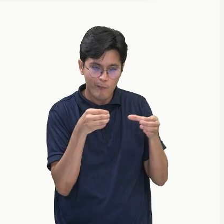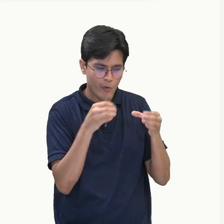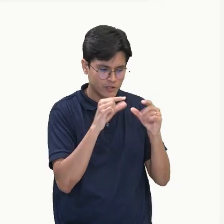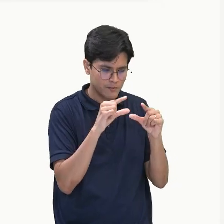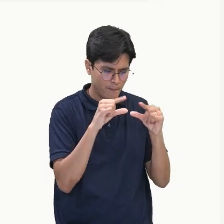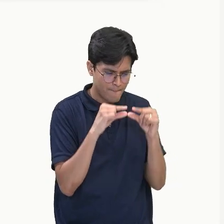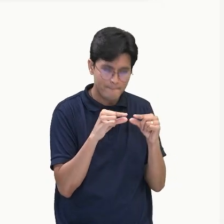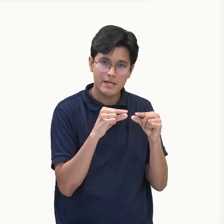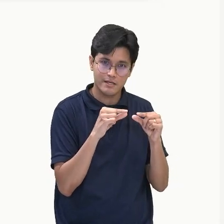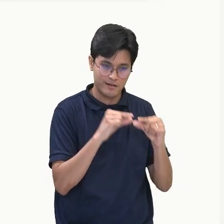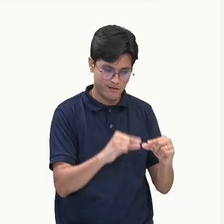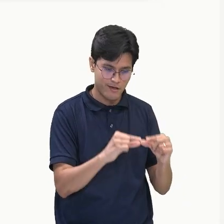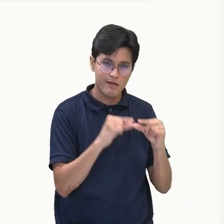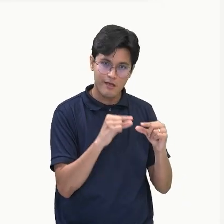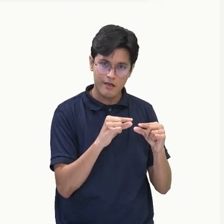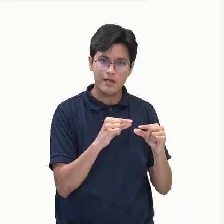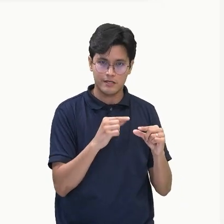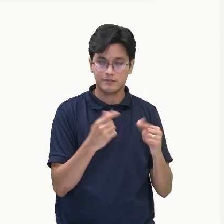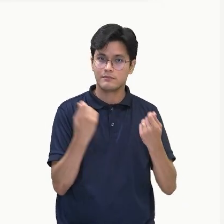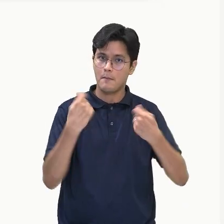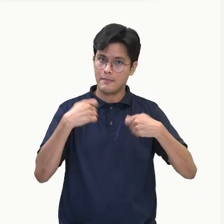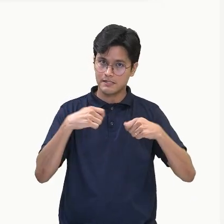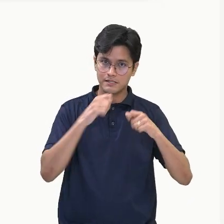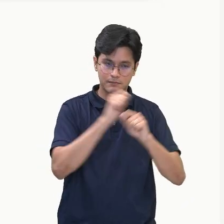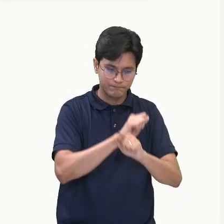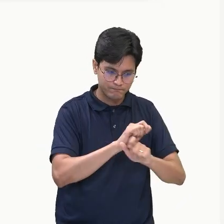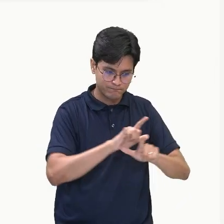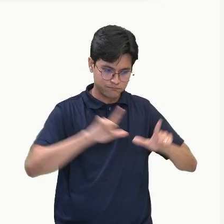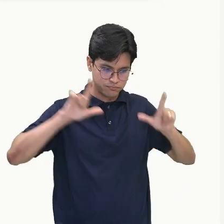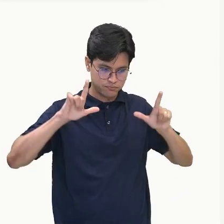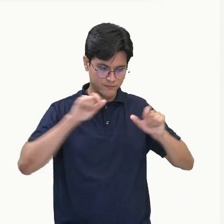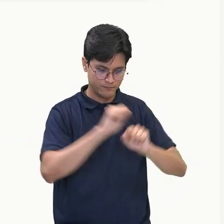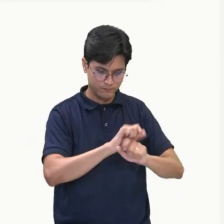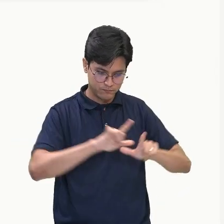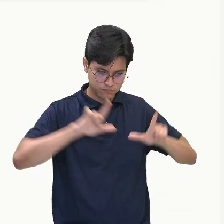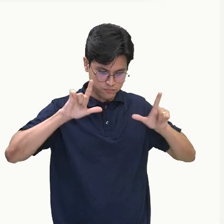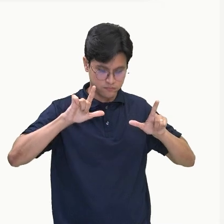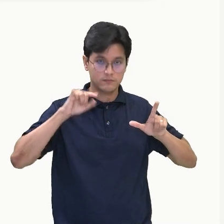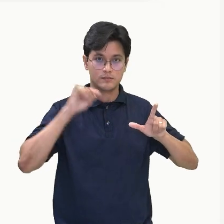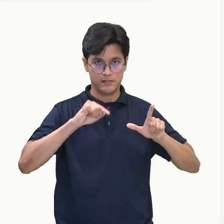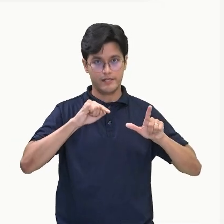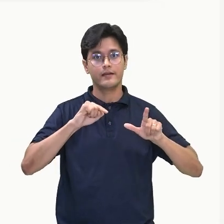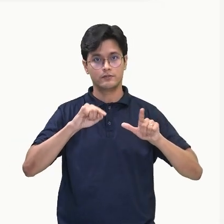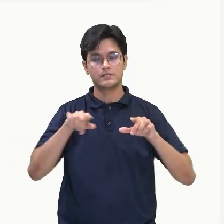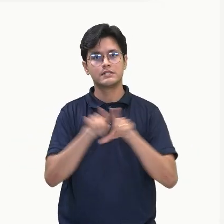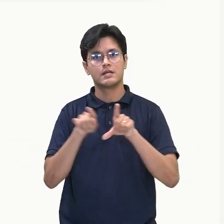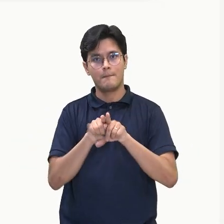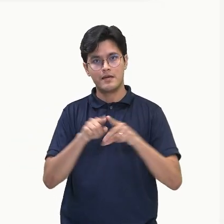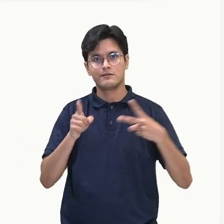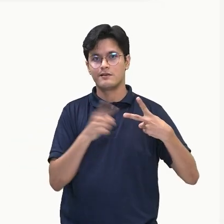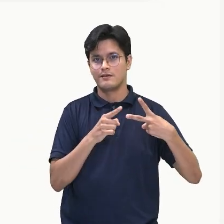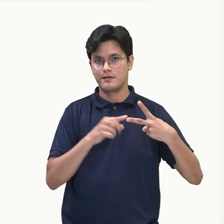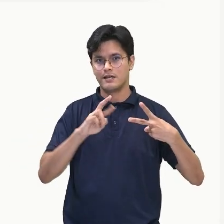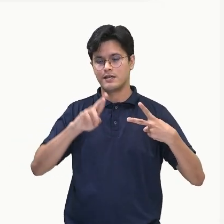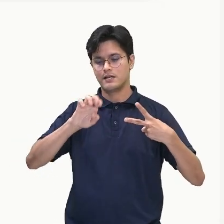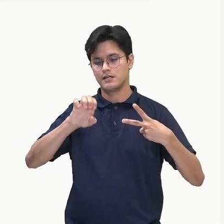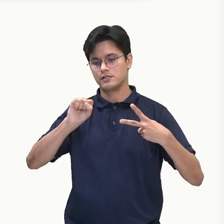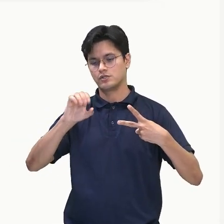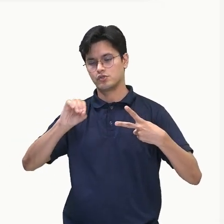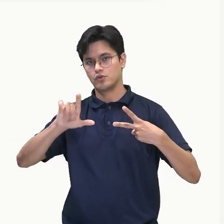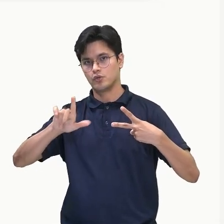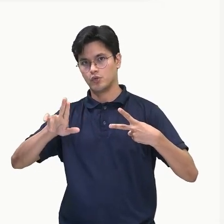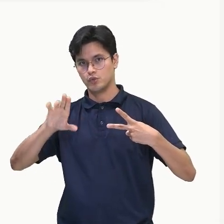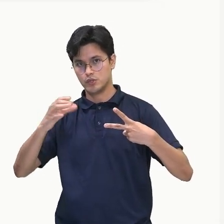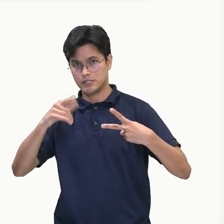de aumento bem potente, uma ampliação dessa imagem, e a resolução, porque quando você amplia a imagem, há